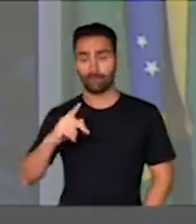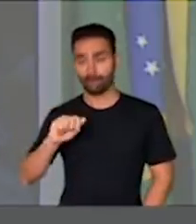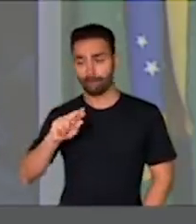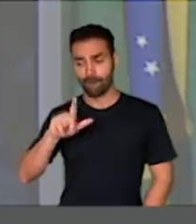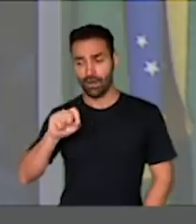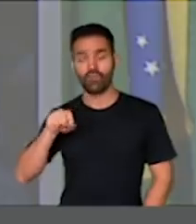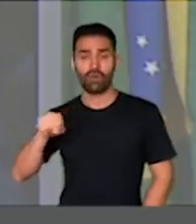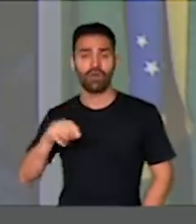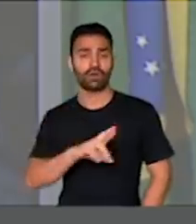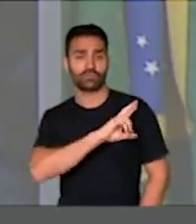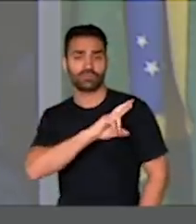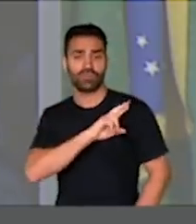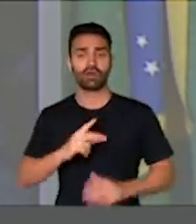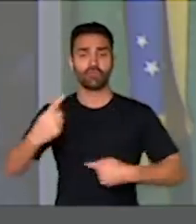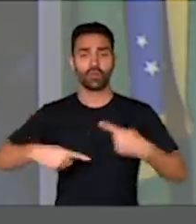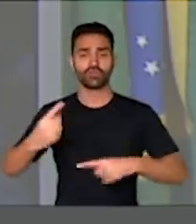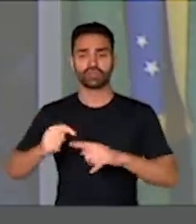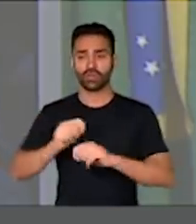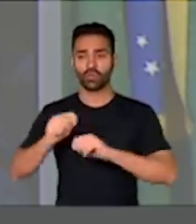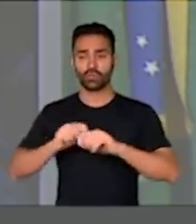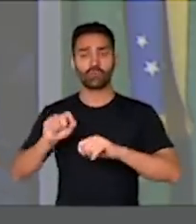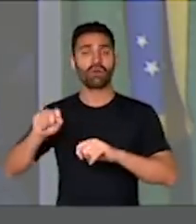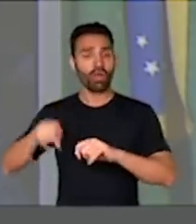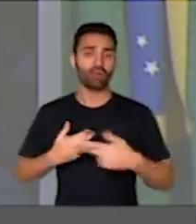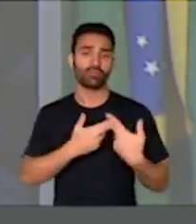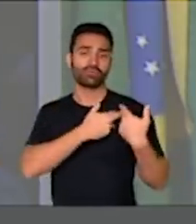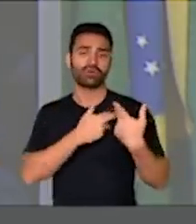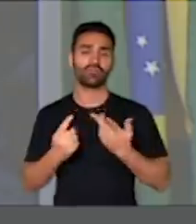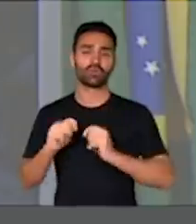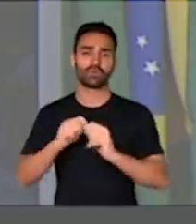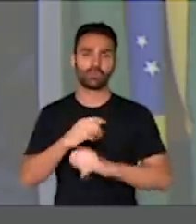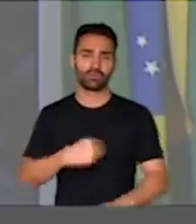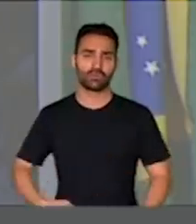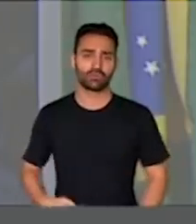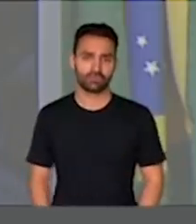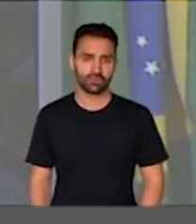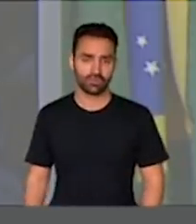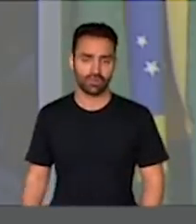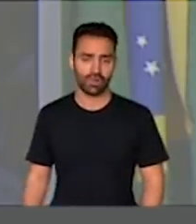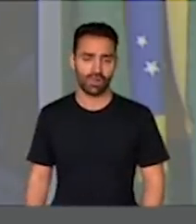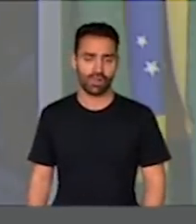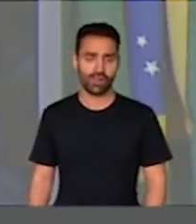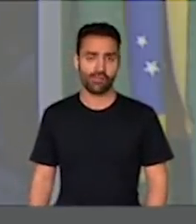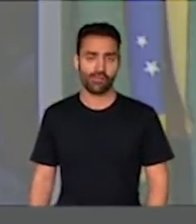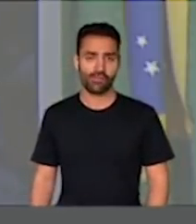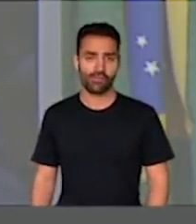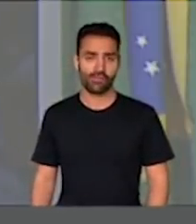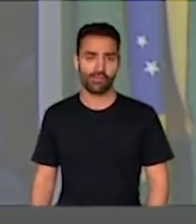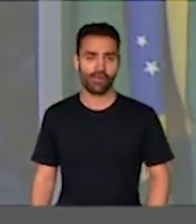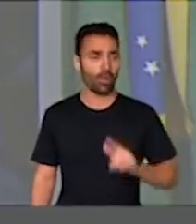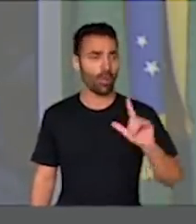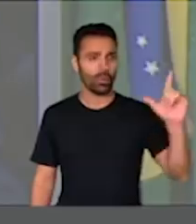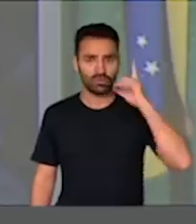ditar a política económica do nosso país pois ele é o ministro da economia não é nenhum